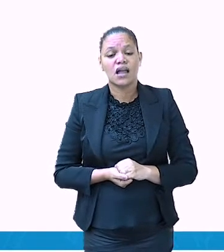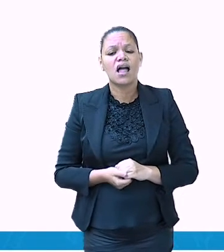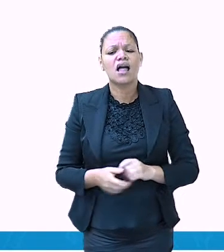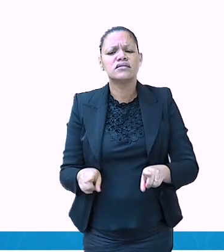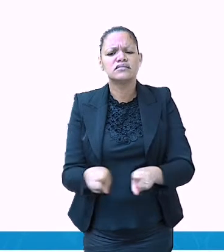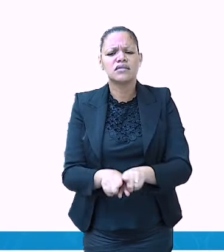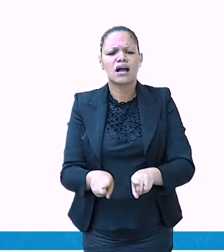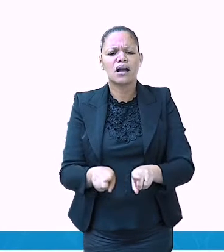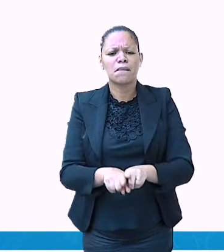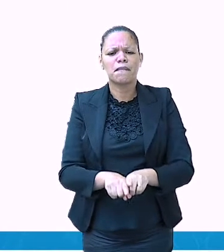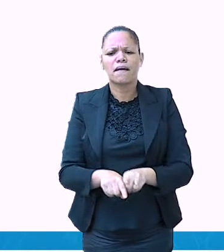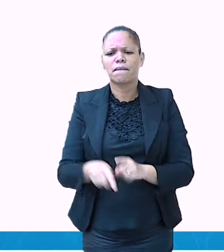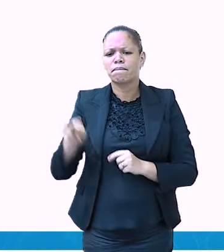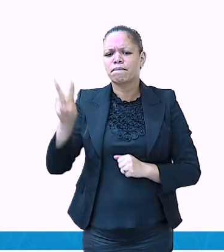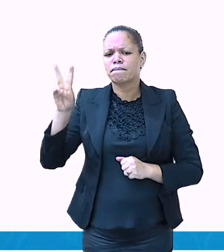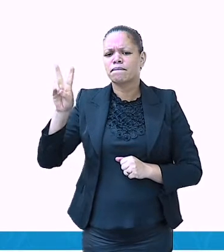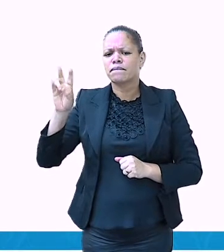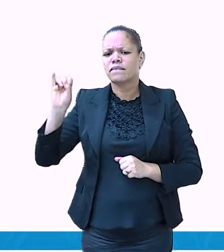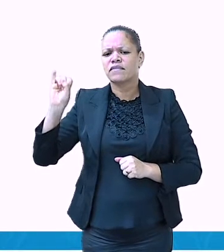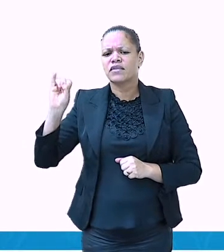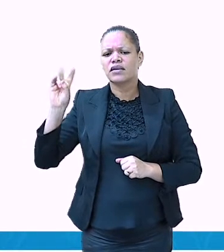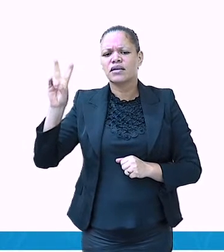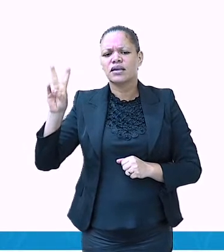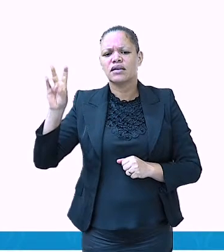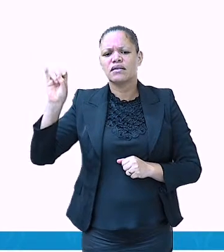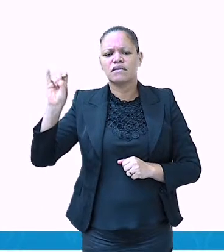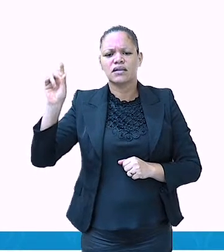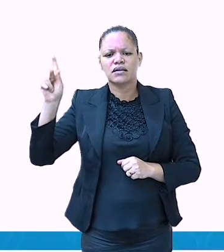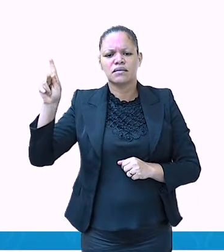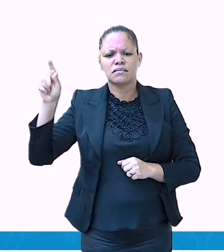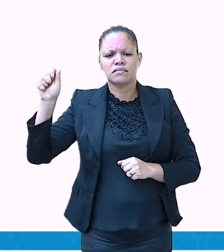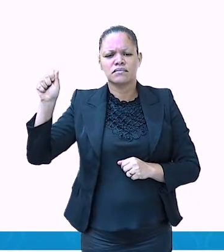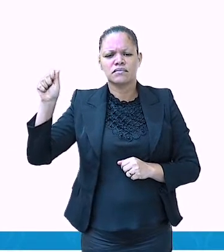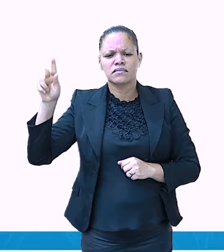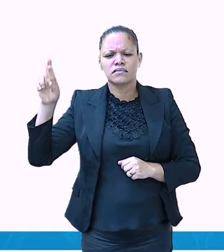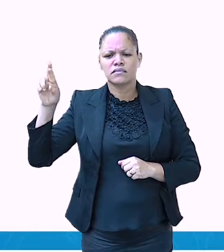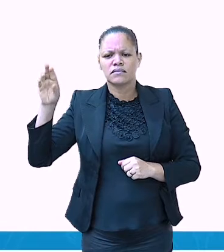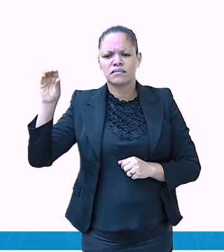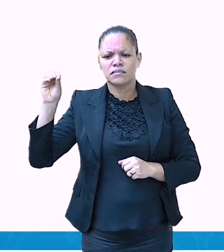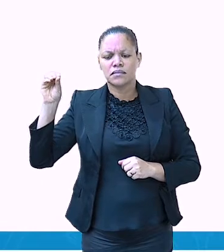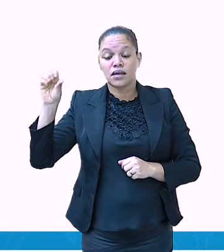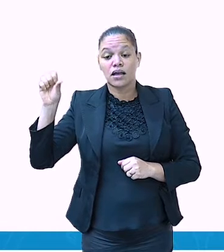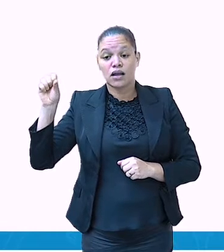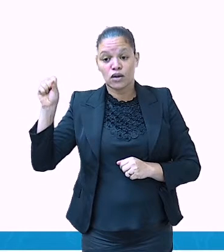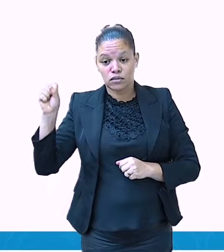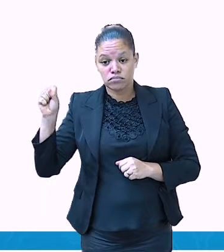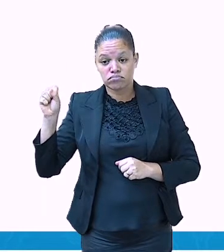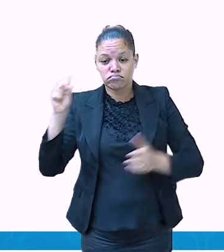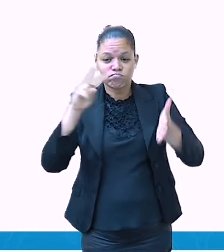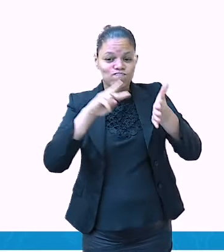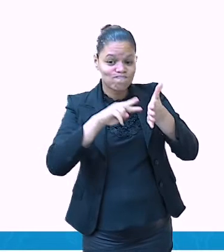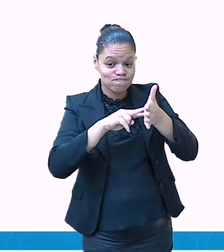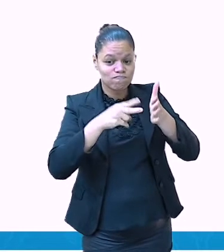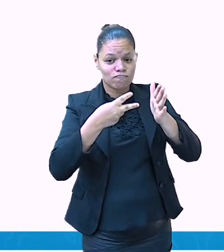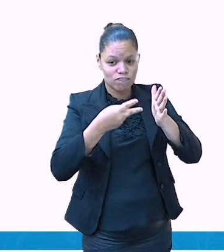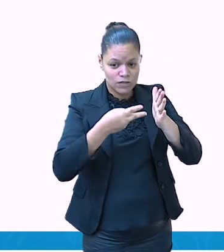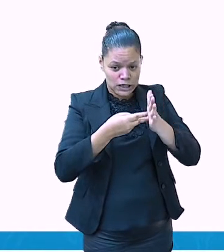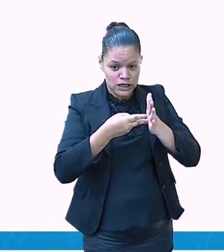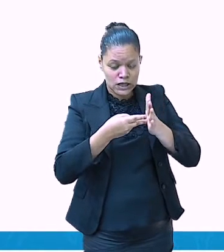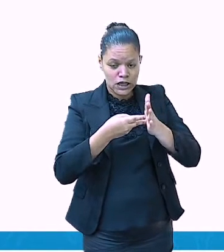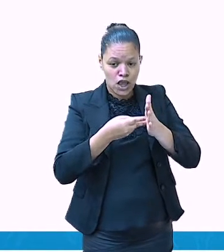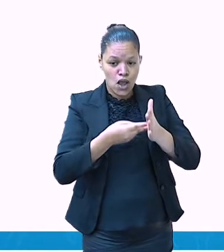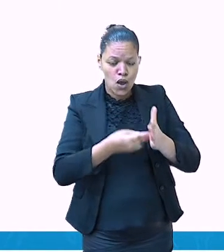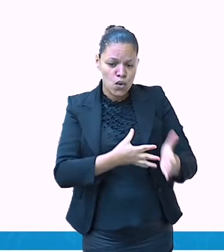Eles também podem ser vivíparos, que os filhotes já saem formados como mini adultos, que